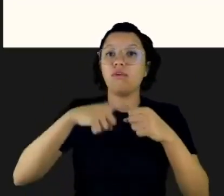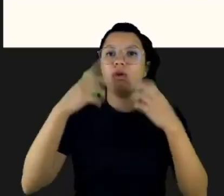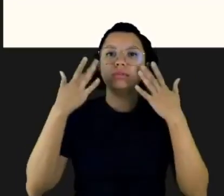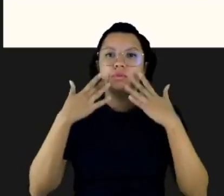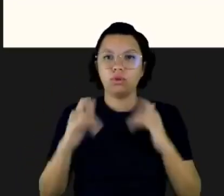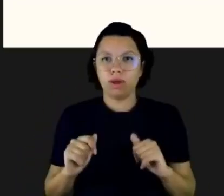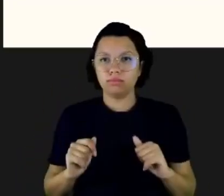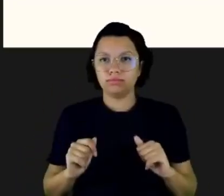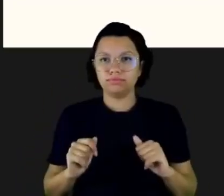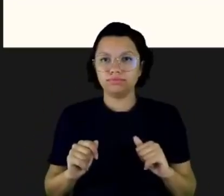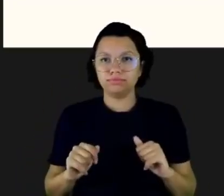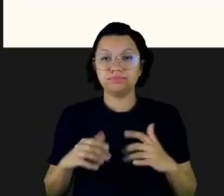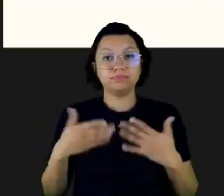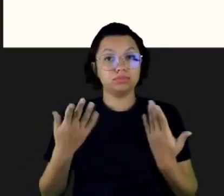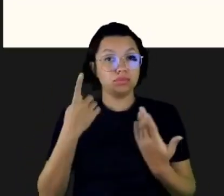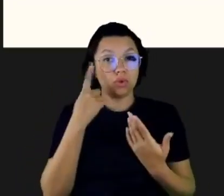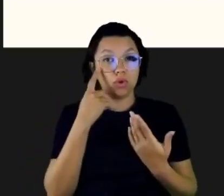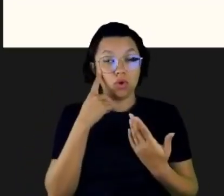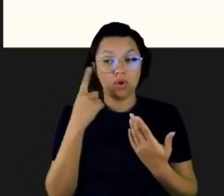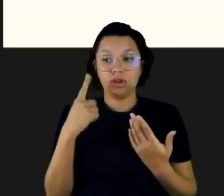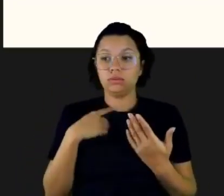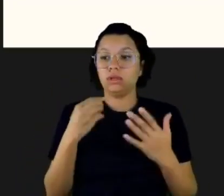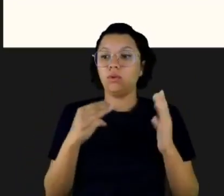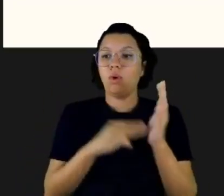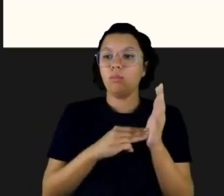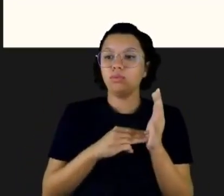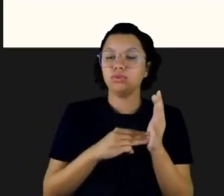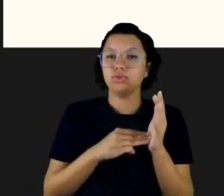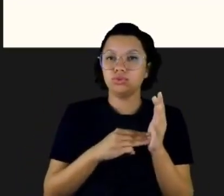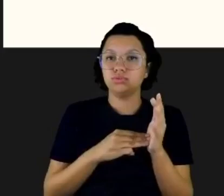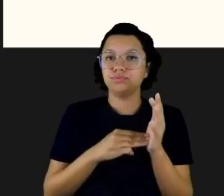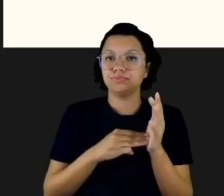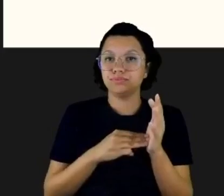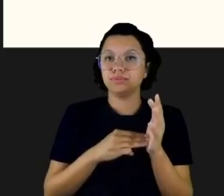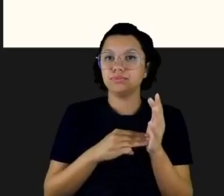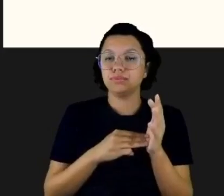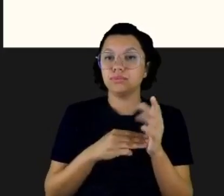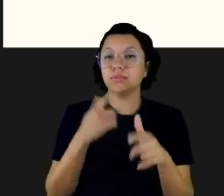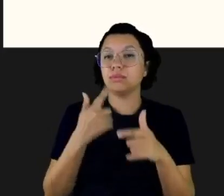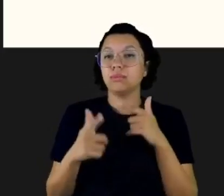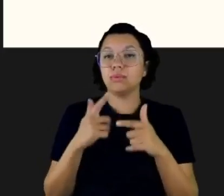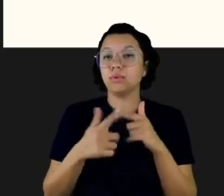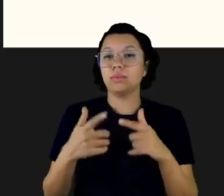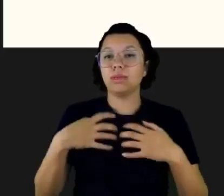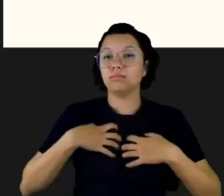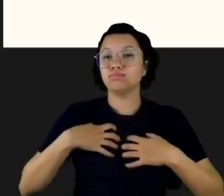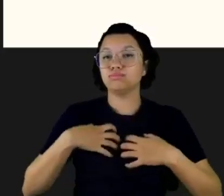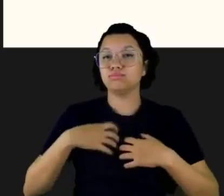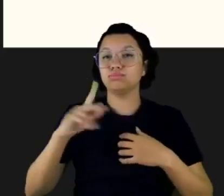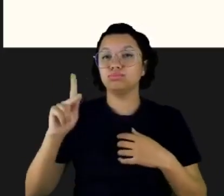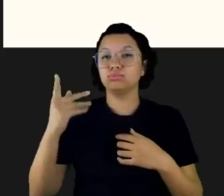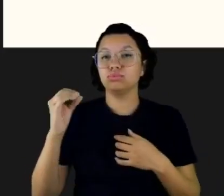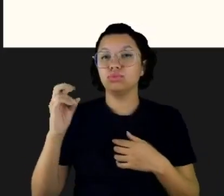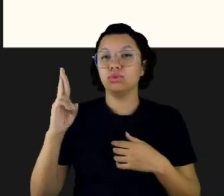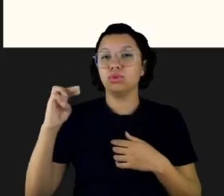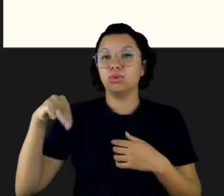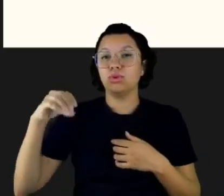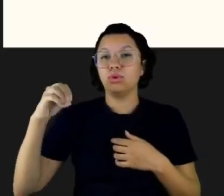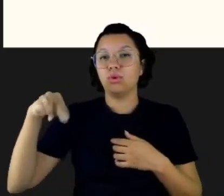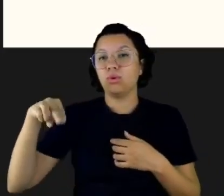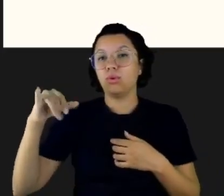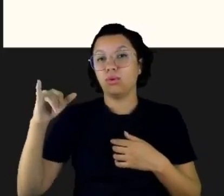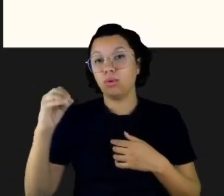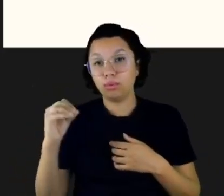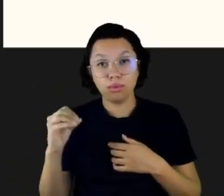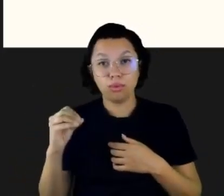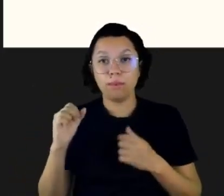olha, eu tenho como causa distúrbios metabólicos, pode ser alteração hormonal, alteração